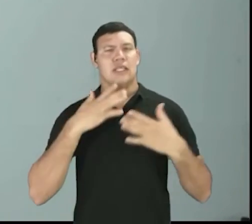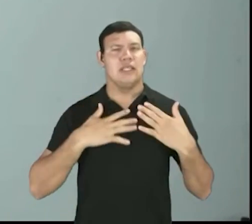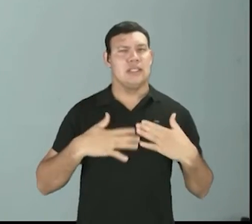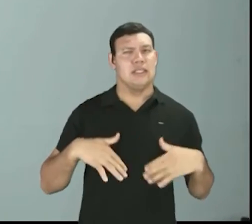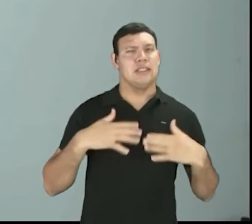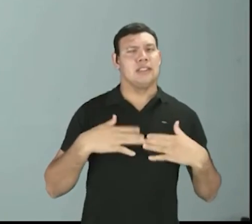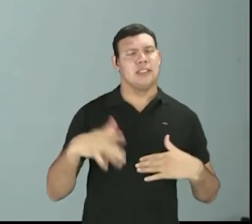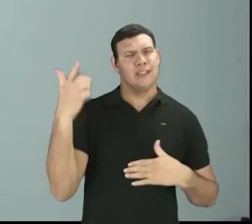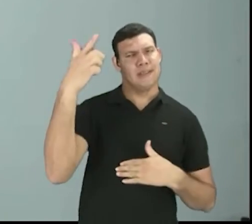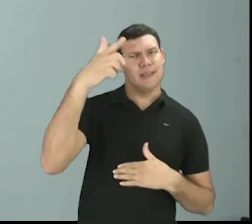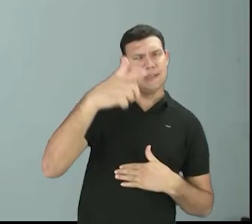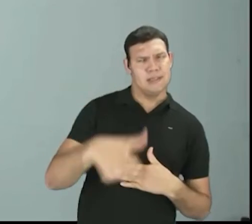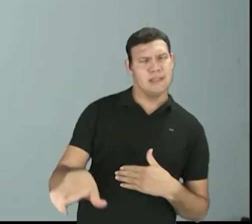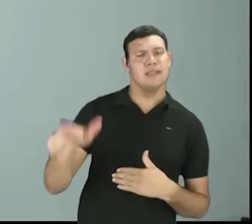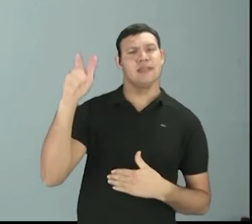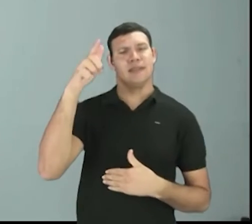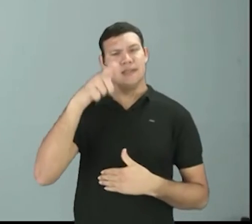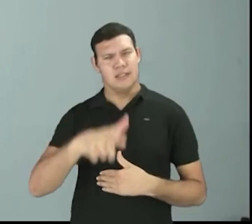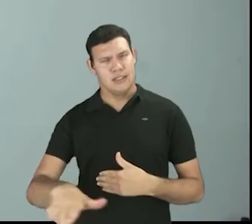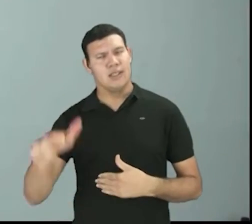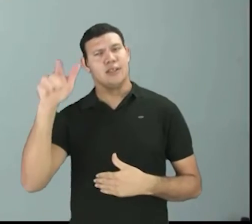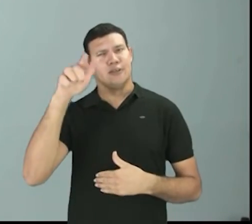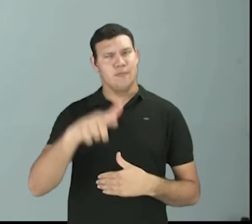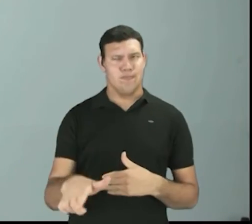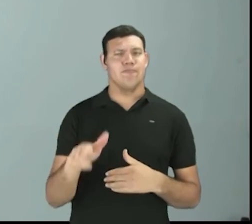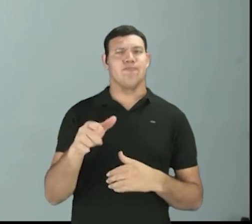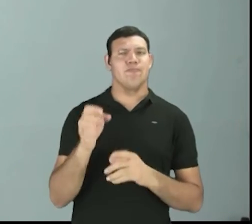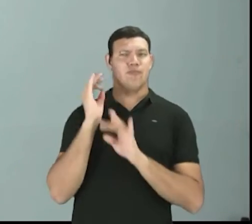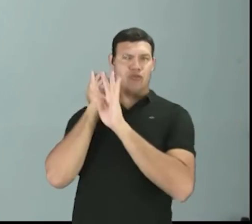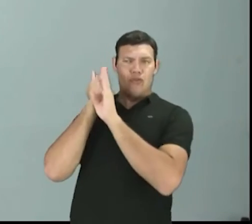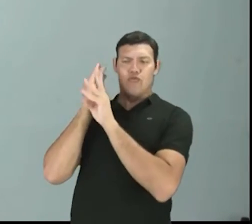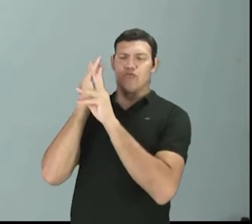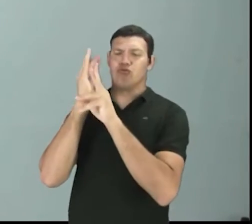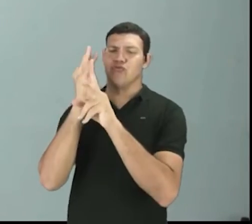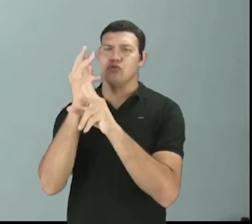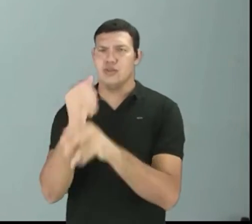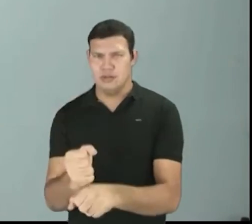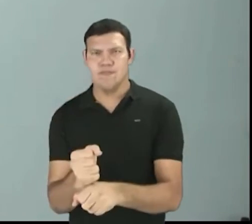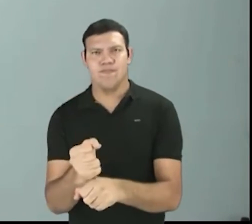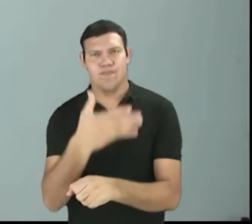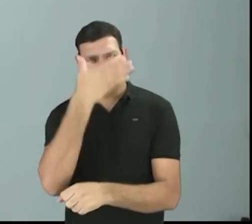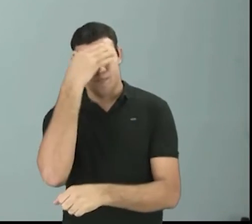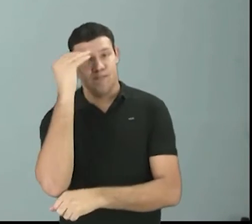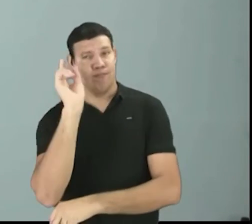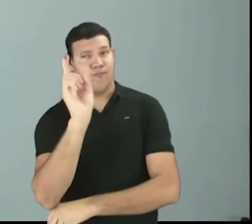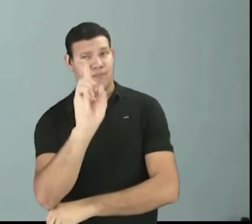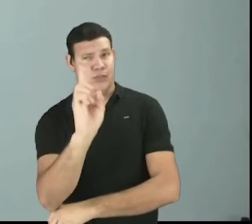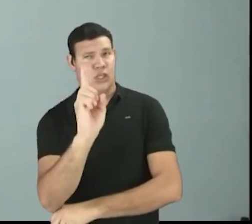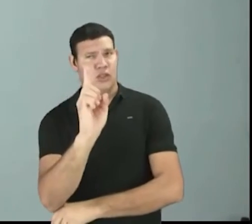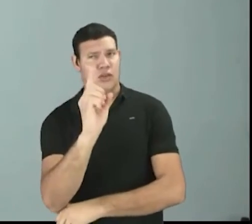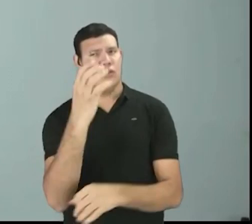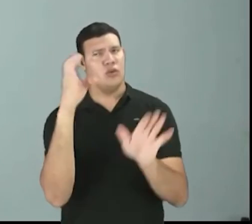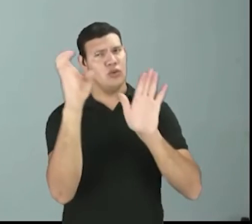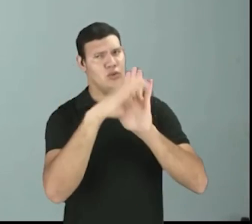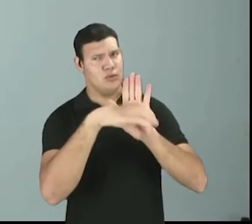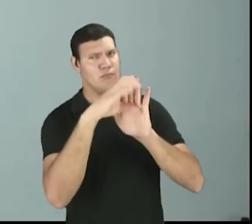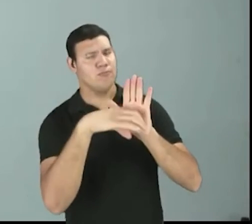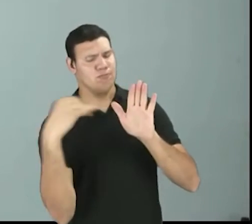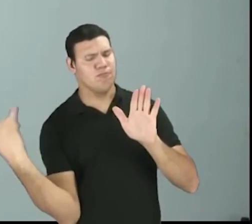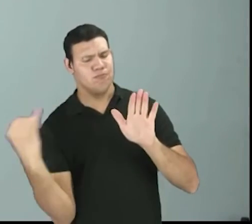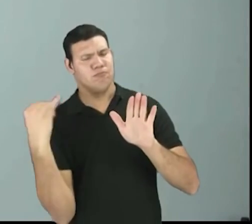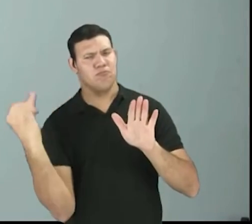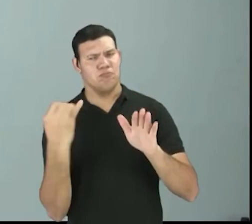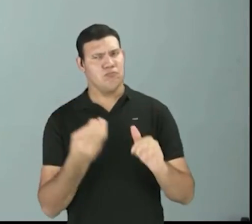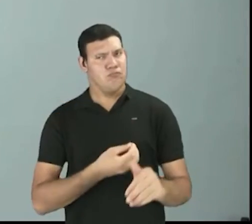se assim for necessário e para revisarem, para vocês não esquecerem desse conteúdo tão importante da nossa vida, da